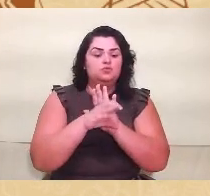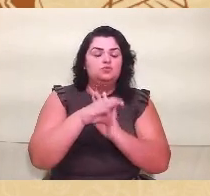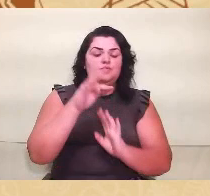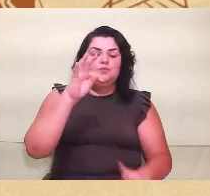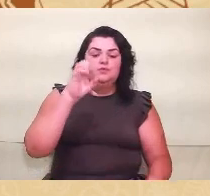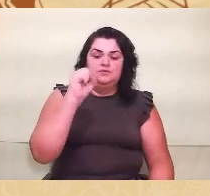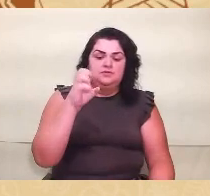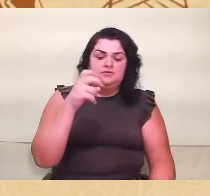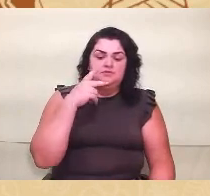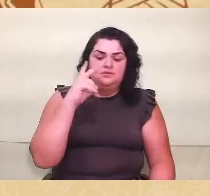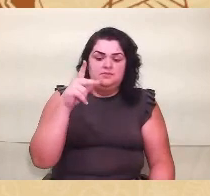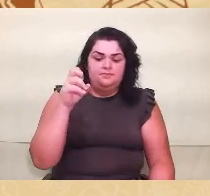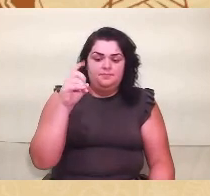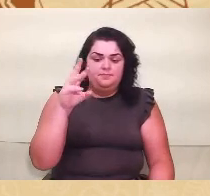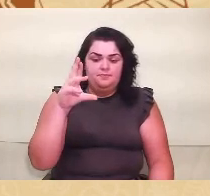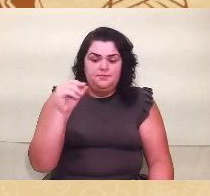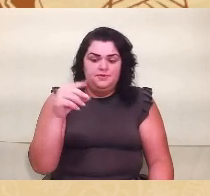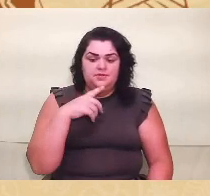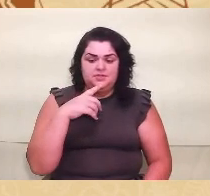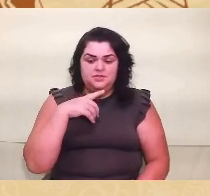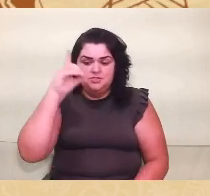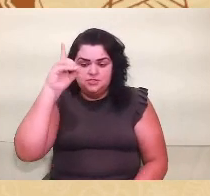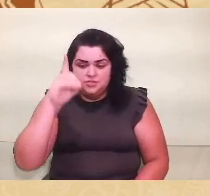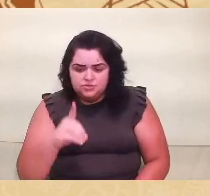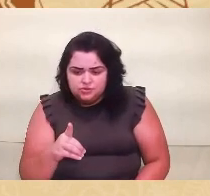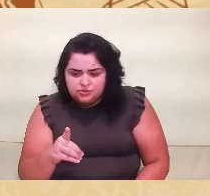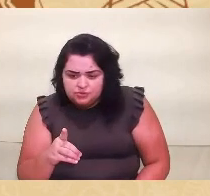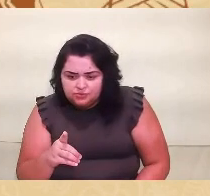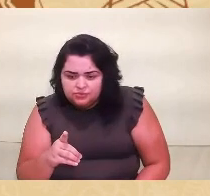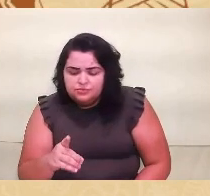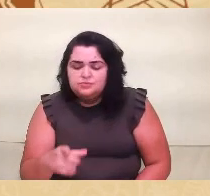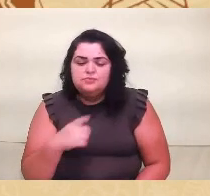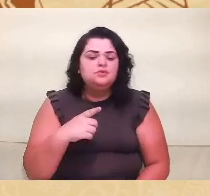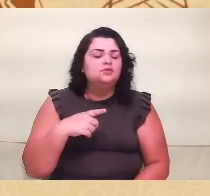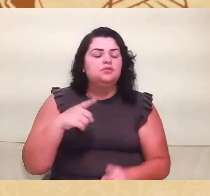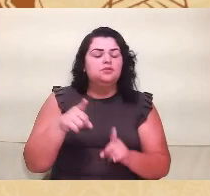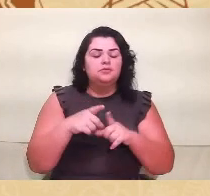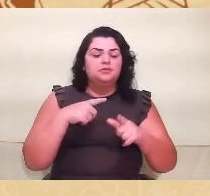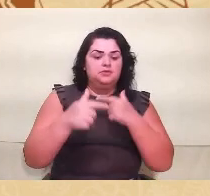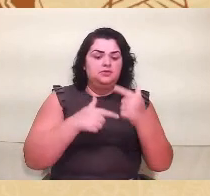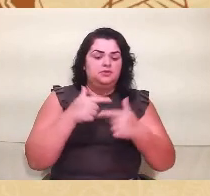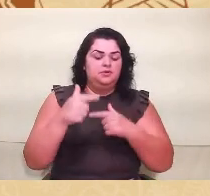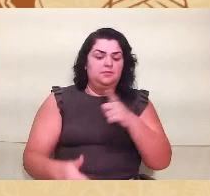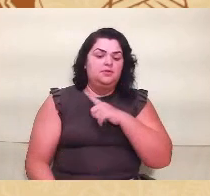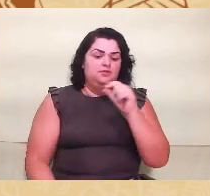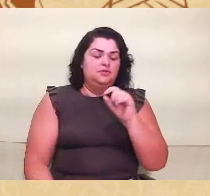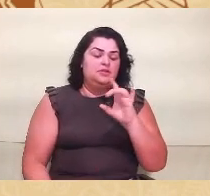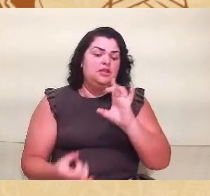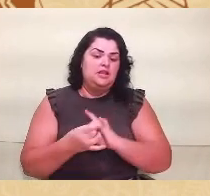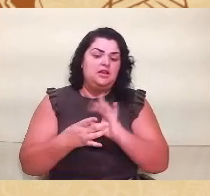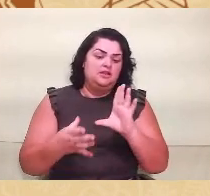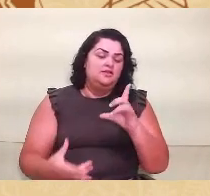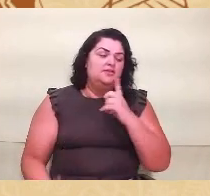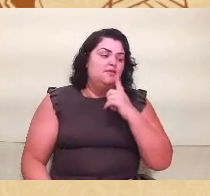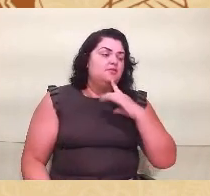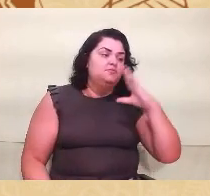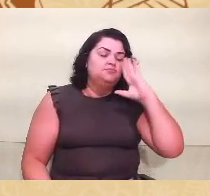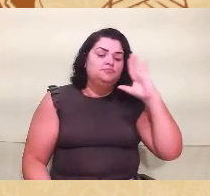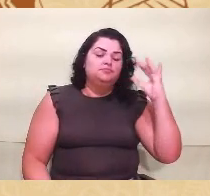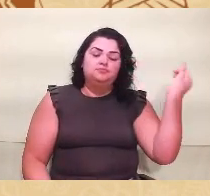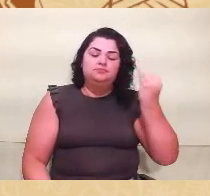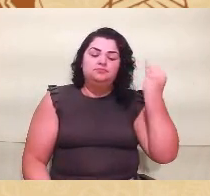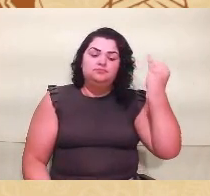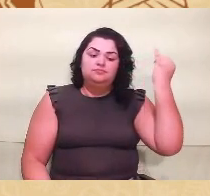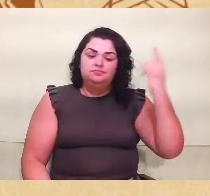ele é uma pessoa do direito e ele trabalha com a livre... Uma das maiores lutas que nós temos,